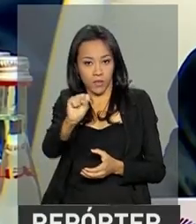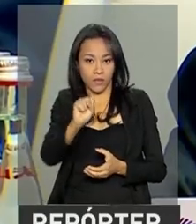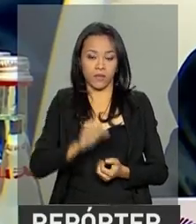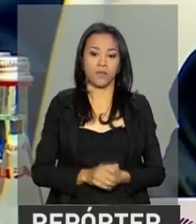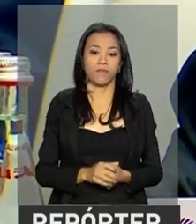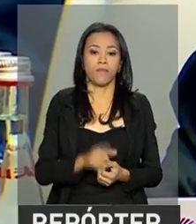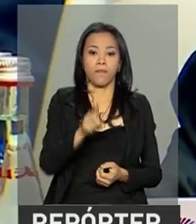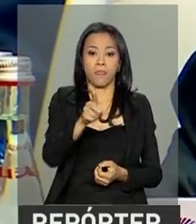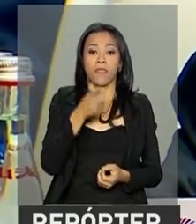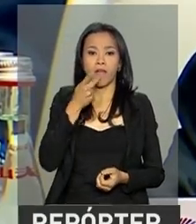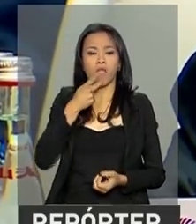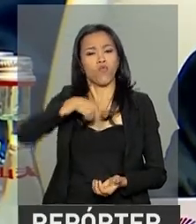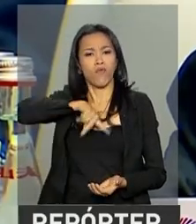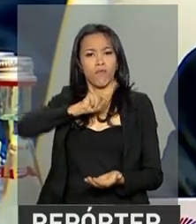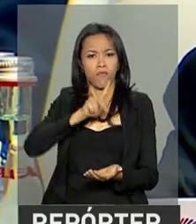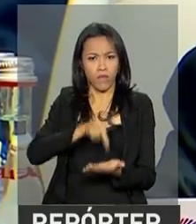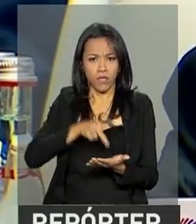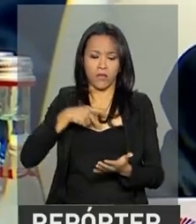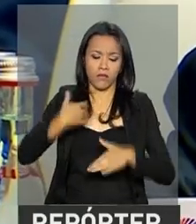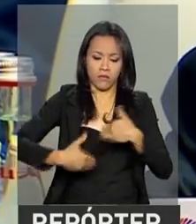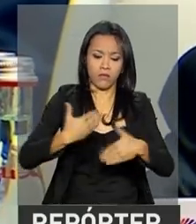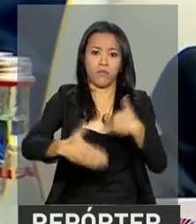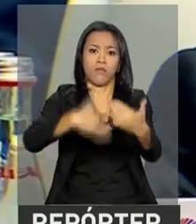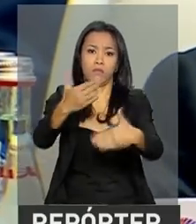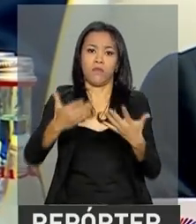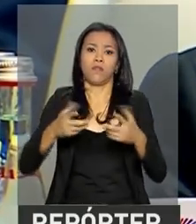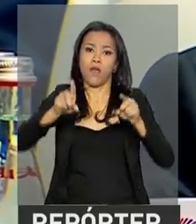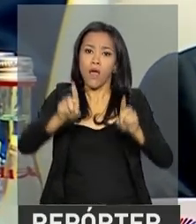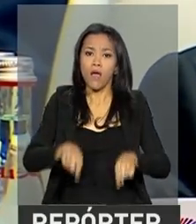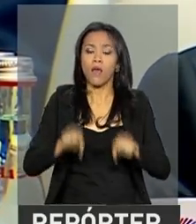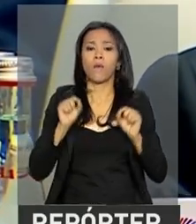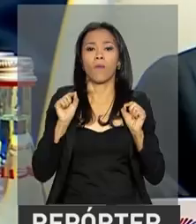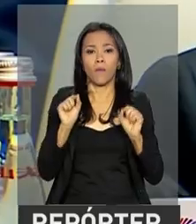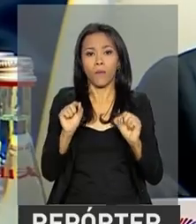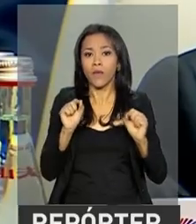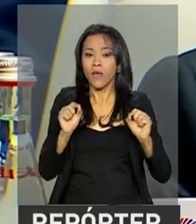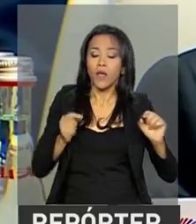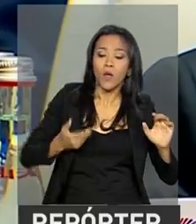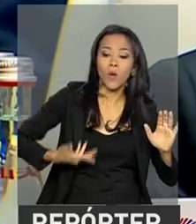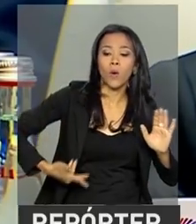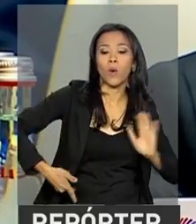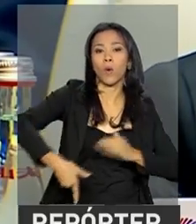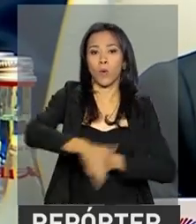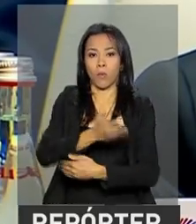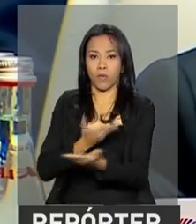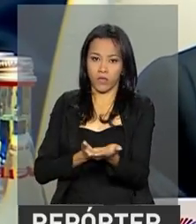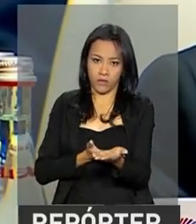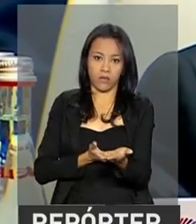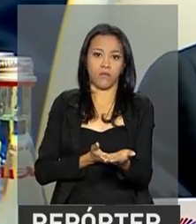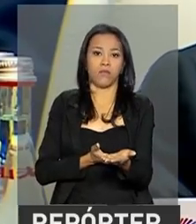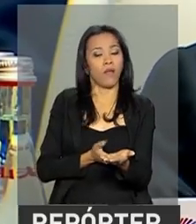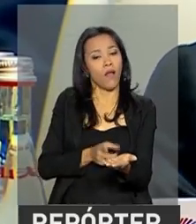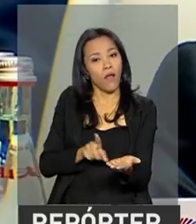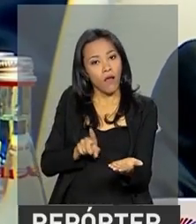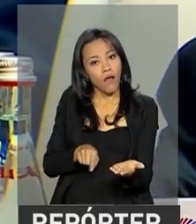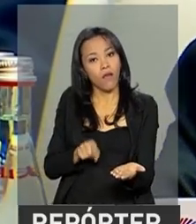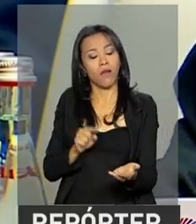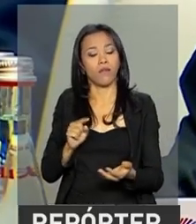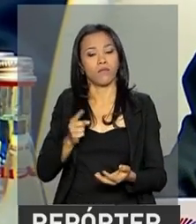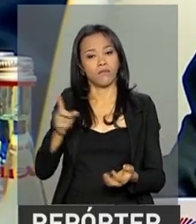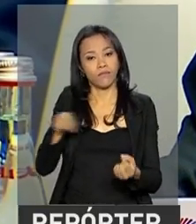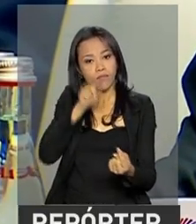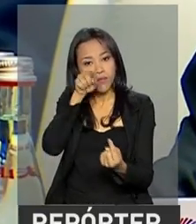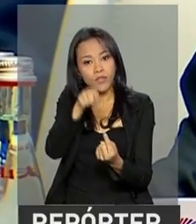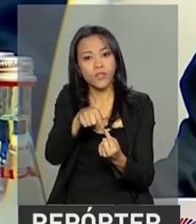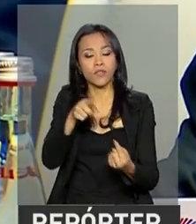verdadeiro desenvolvimento sustentável é necessariamente compartilhado. Este é, aliás, o